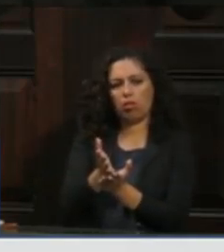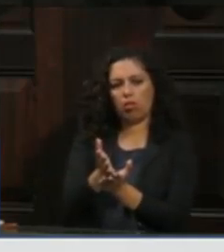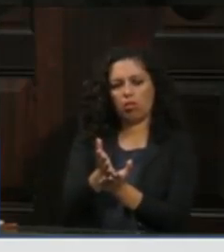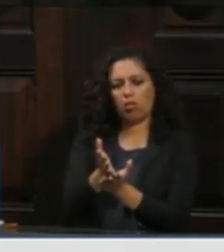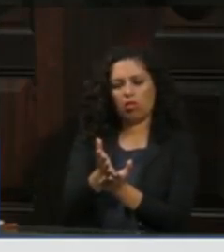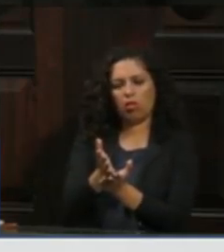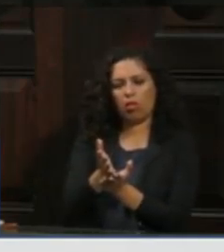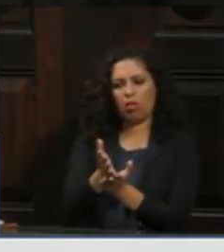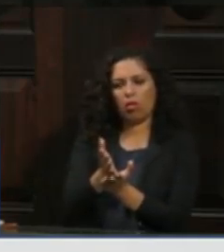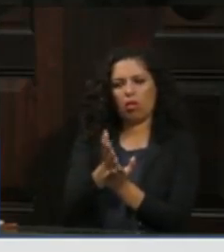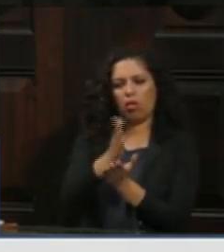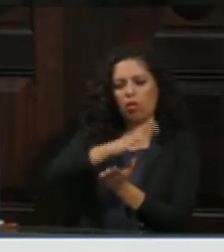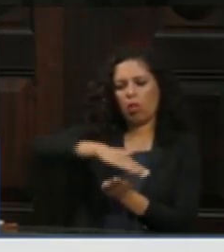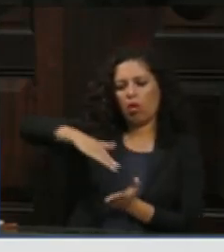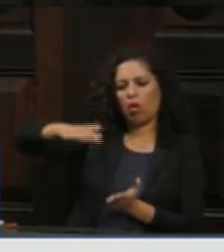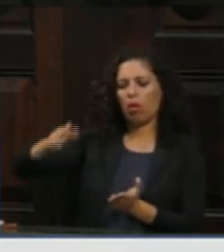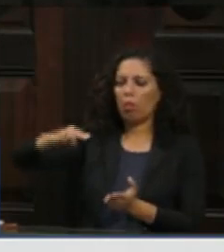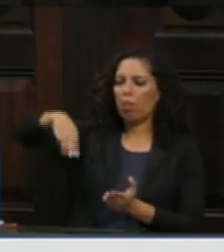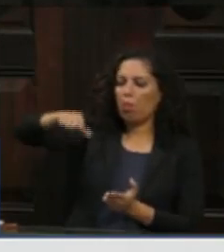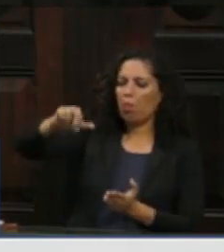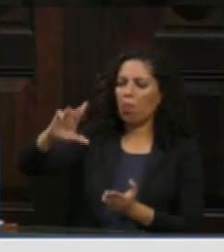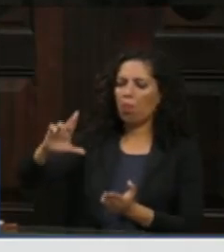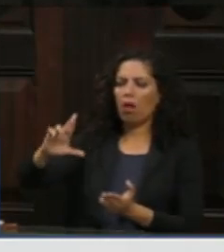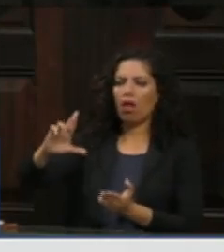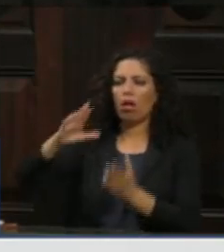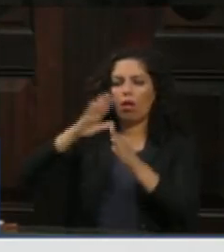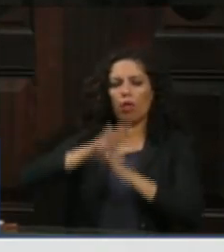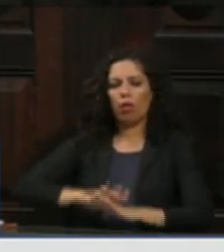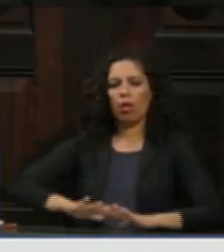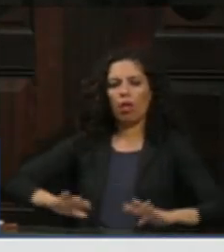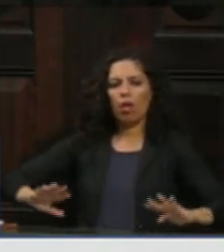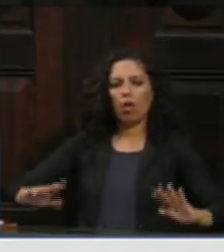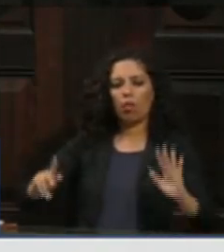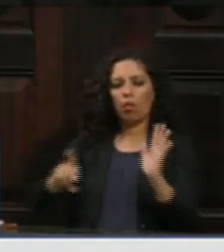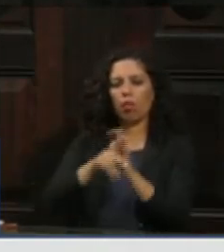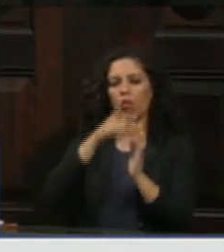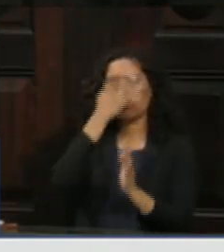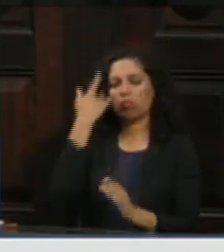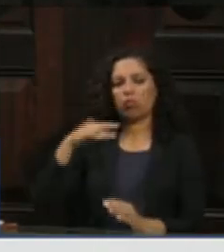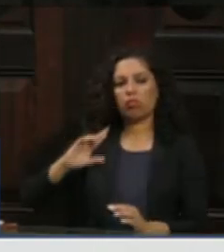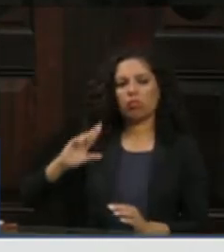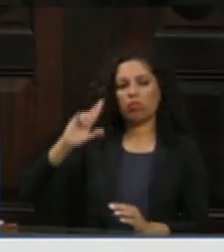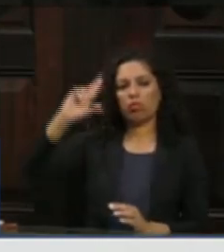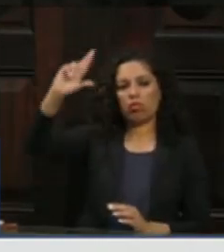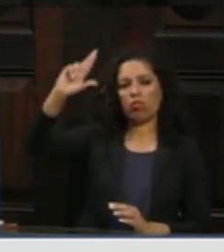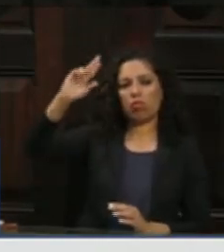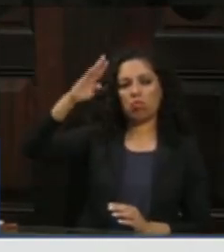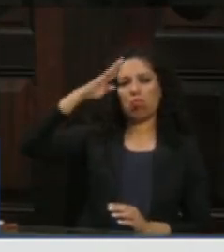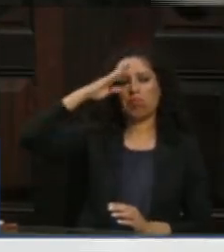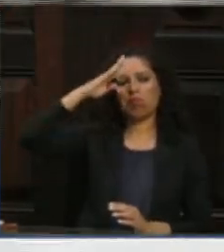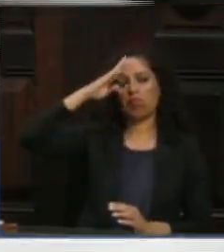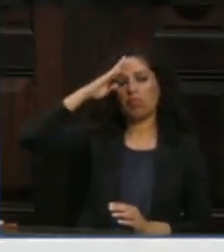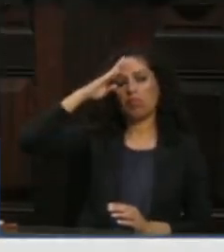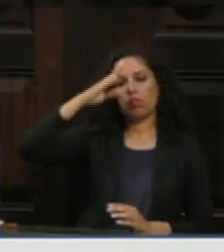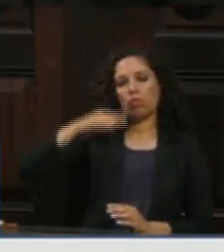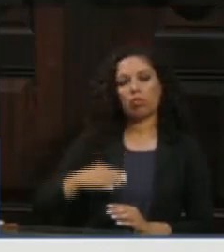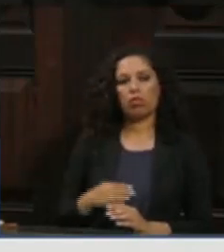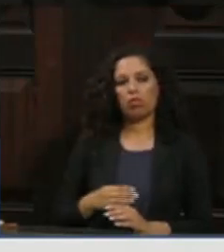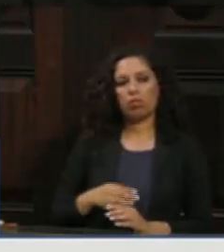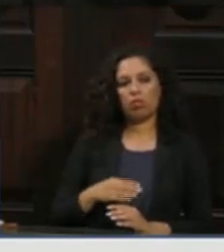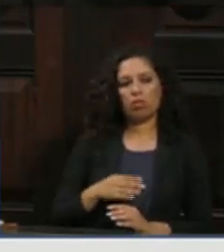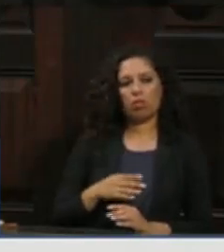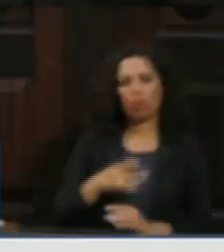fantástica, que já foi deputado estadual aqui nesta Casa Constituinte, companheiro Jorge Milton